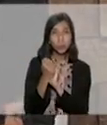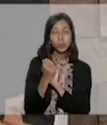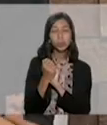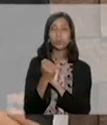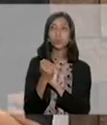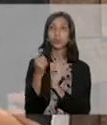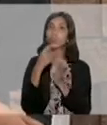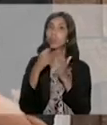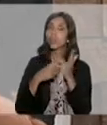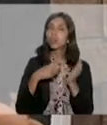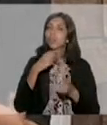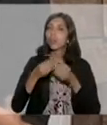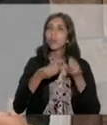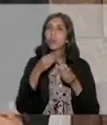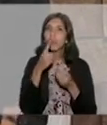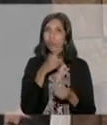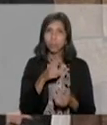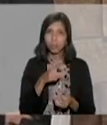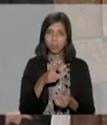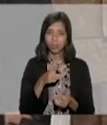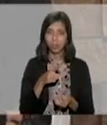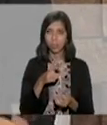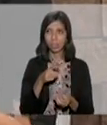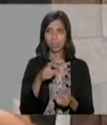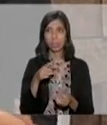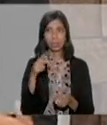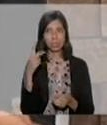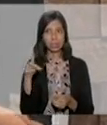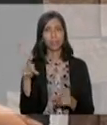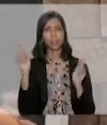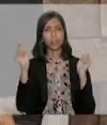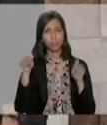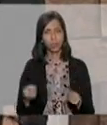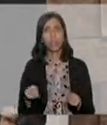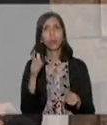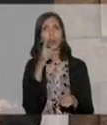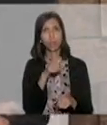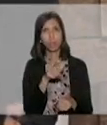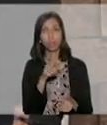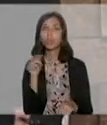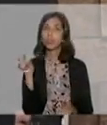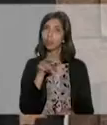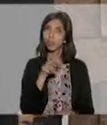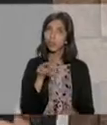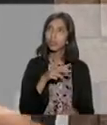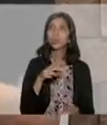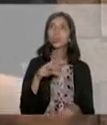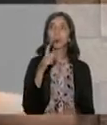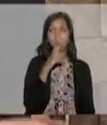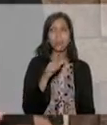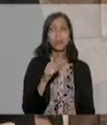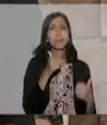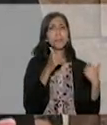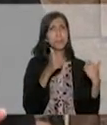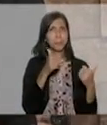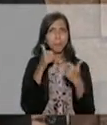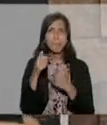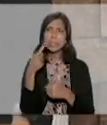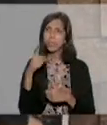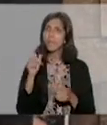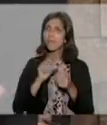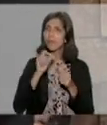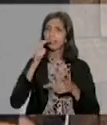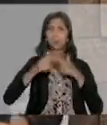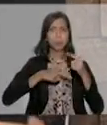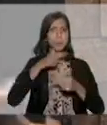peso, como é que funciona isso, assim, para o negócio dar certo? E no caso de vocês, dá muito certo. Os